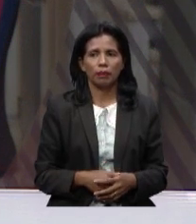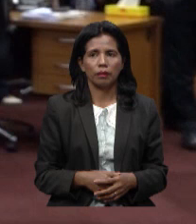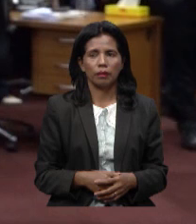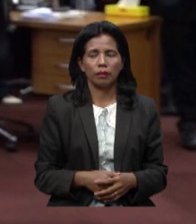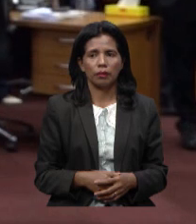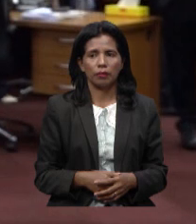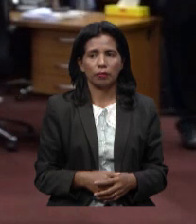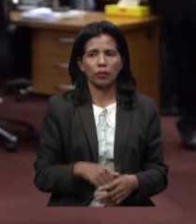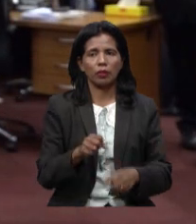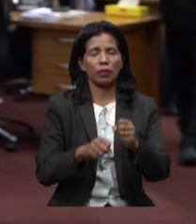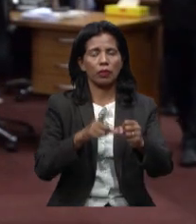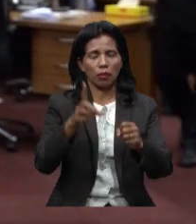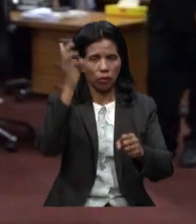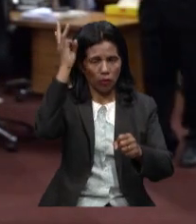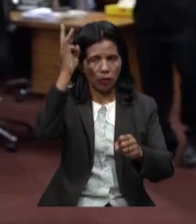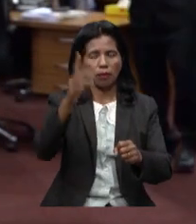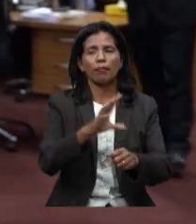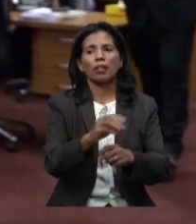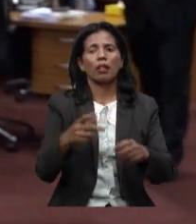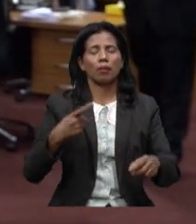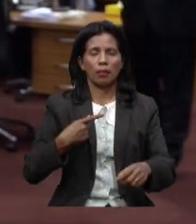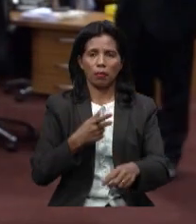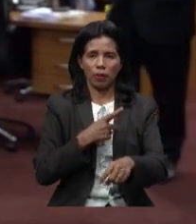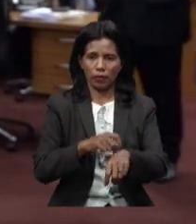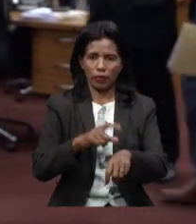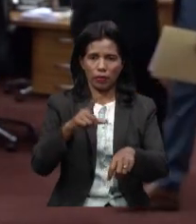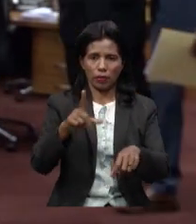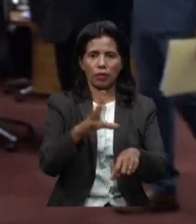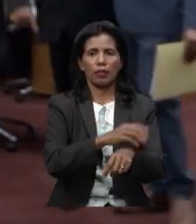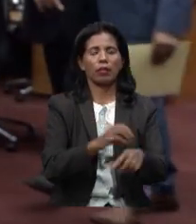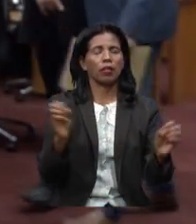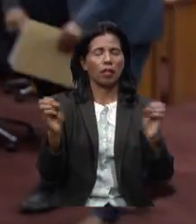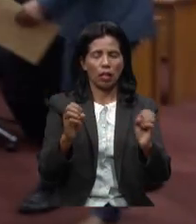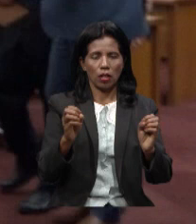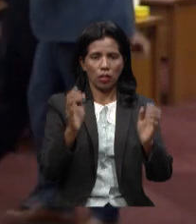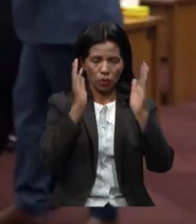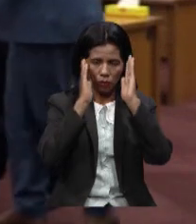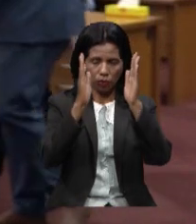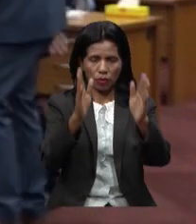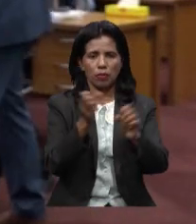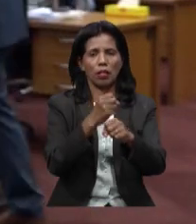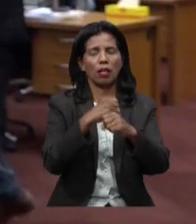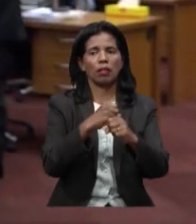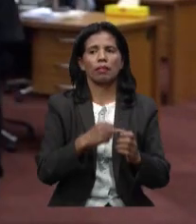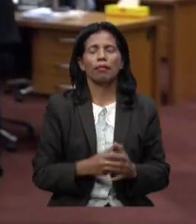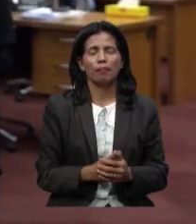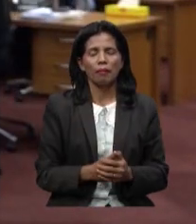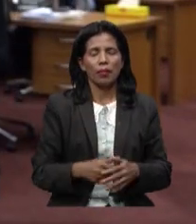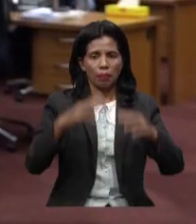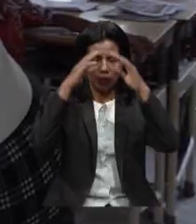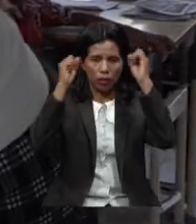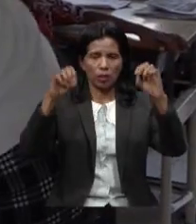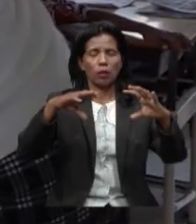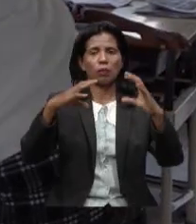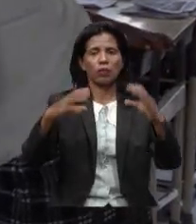A sociedade civil preocupa. Cata Parlamento Nacional, la tumba halo. Presidente da Comissão Zigue e a Parlamento